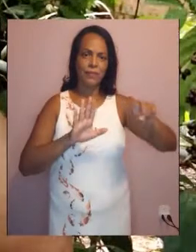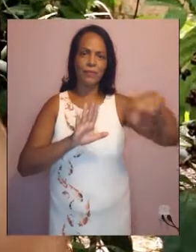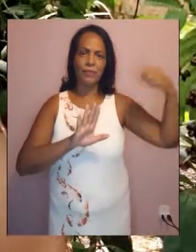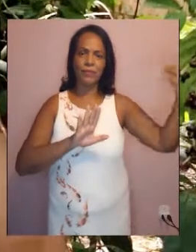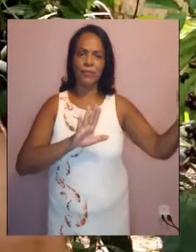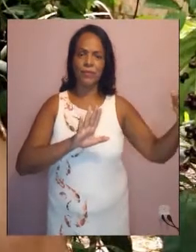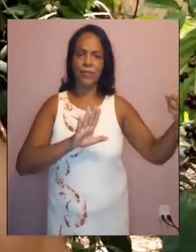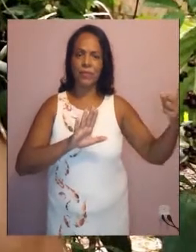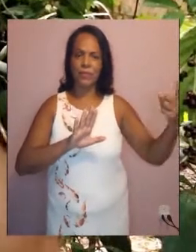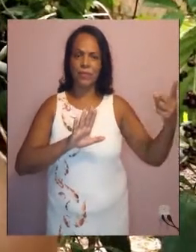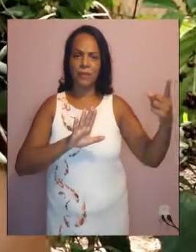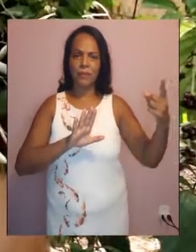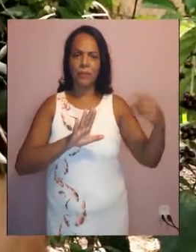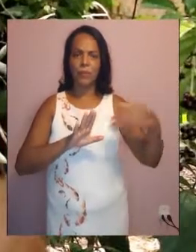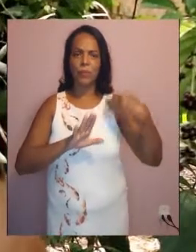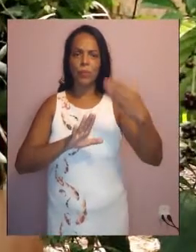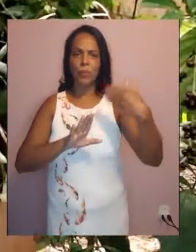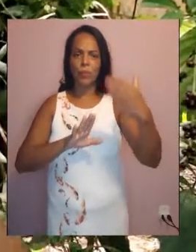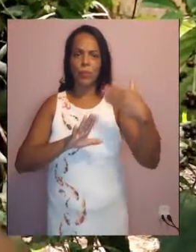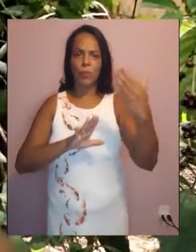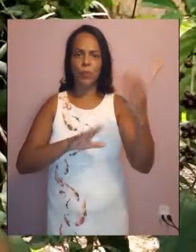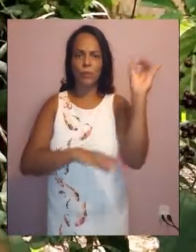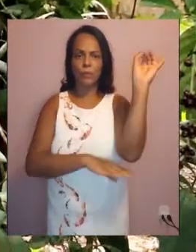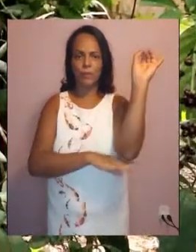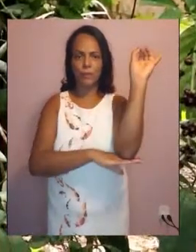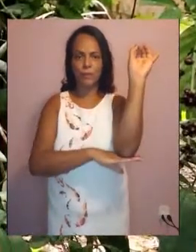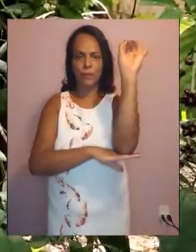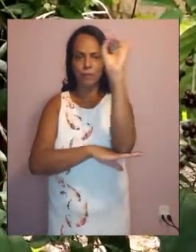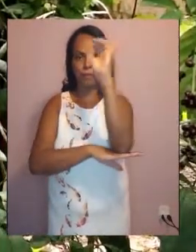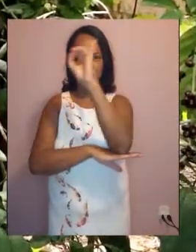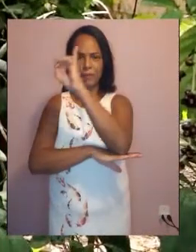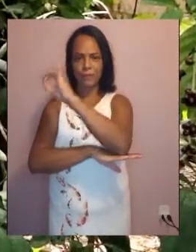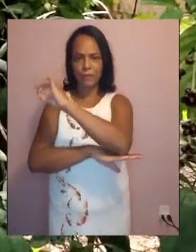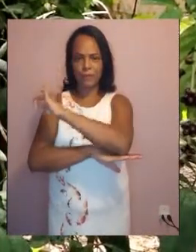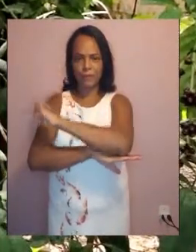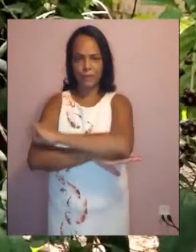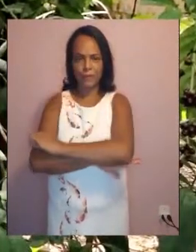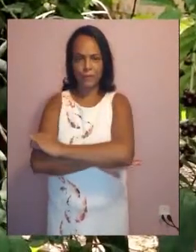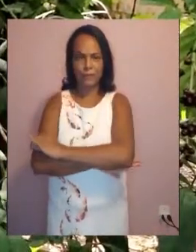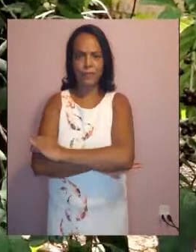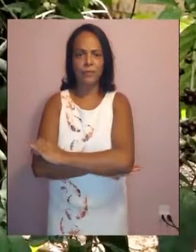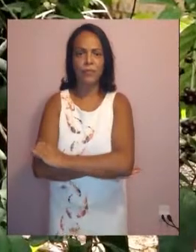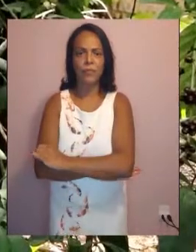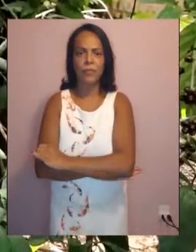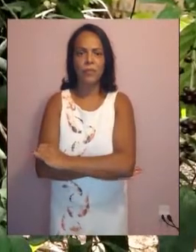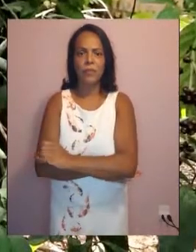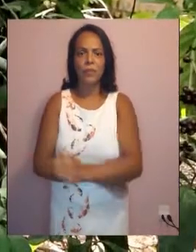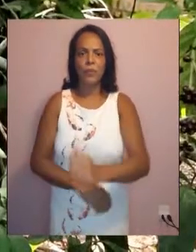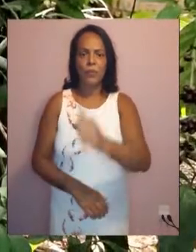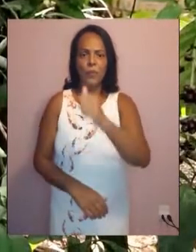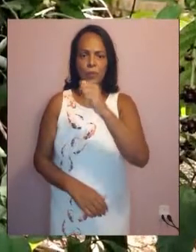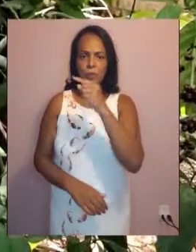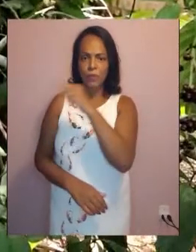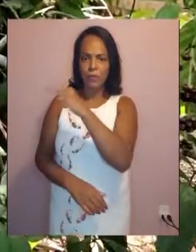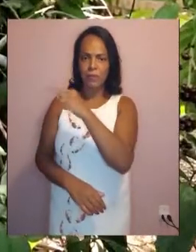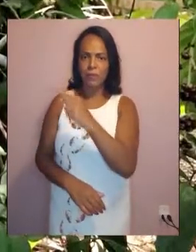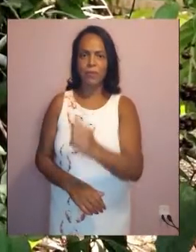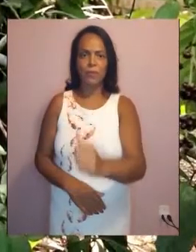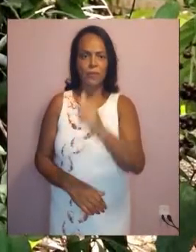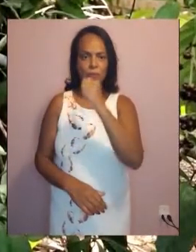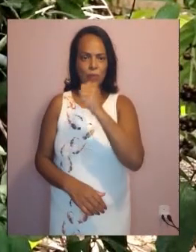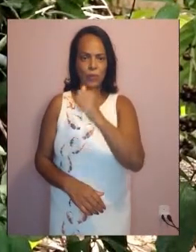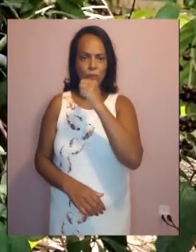você tome esta bebida, que aí sim ela vai vir diretamente com você